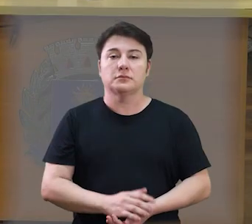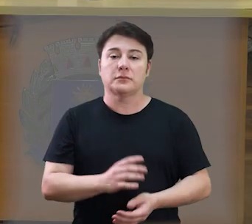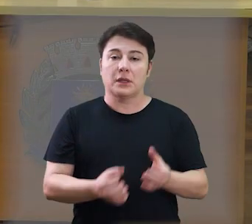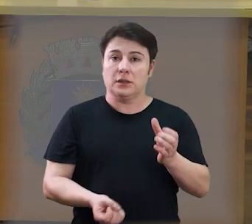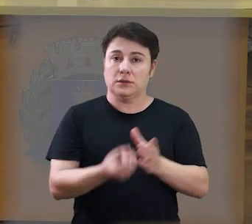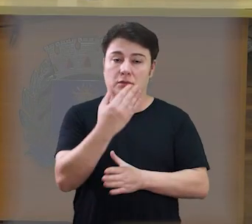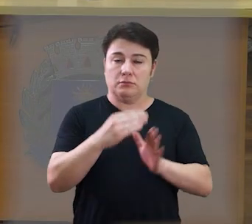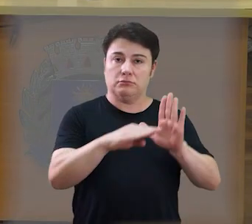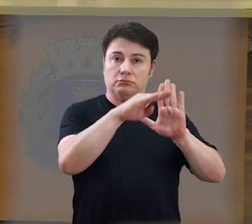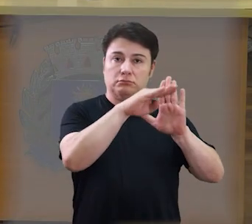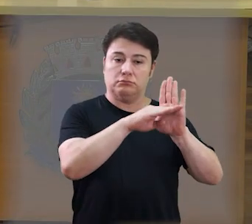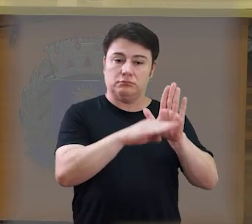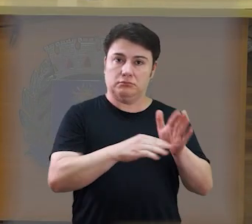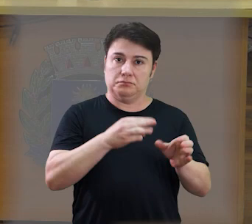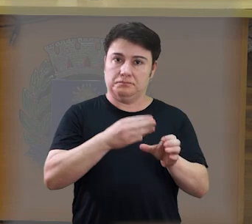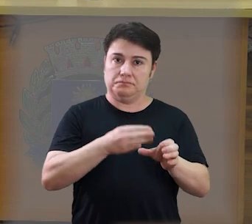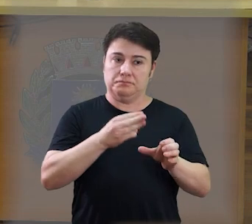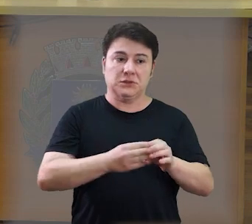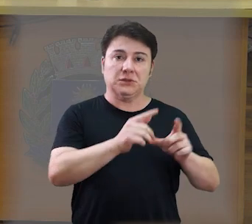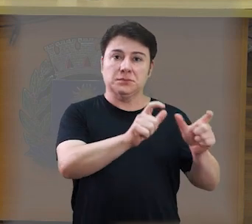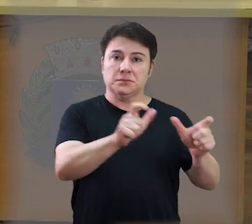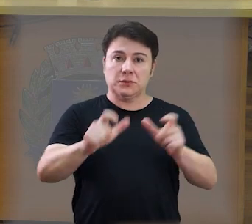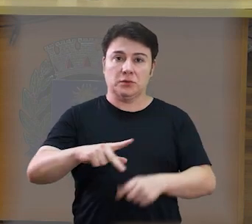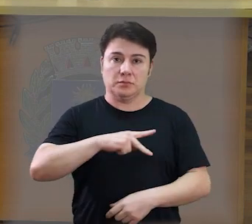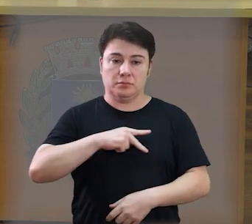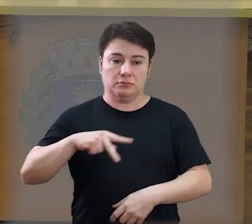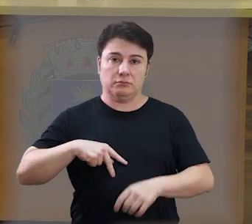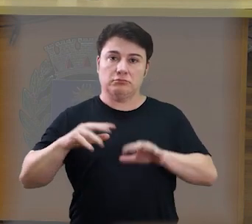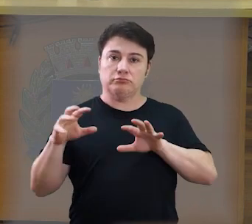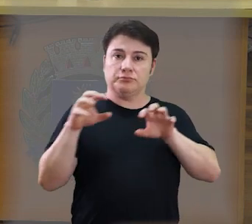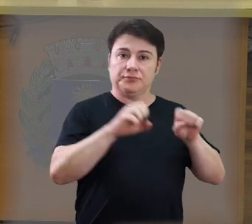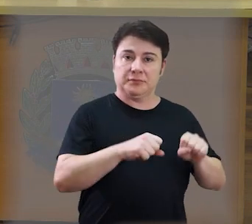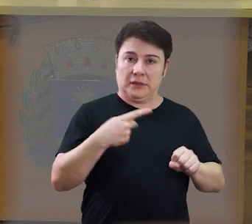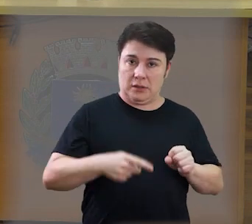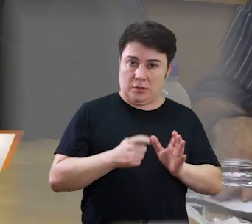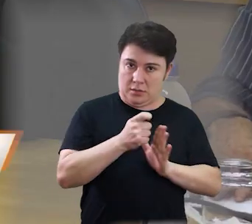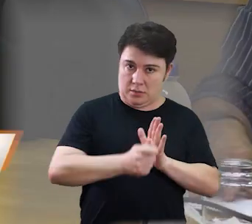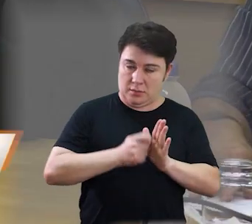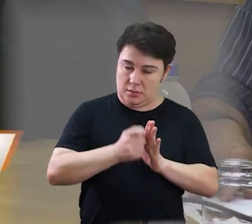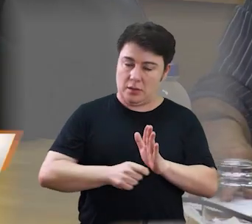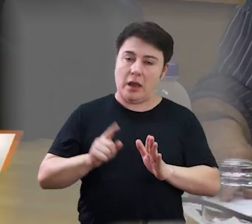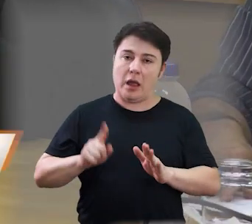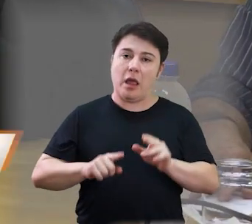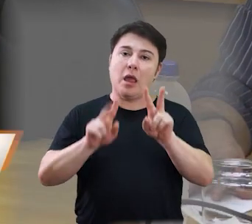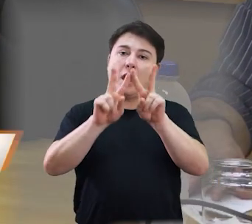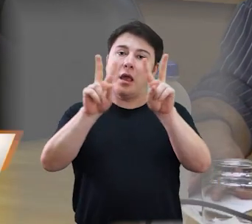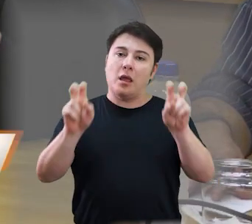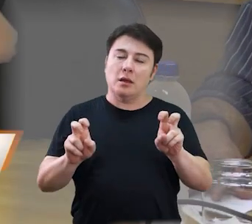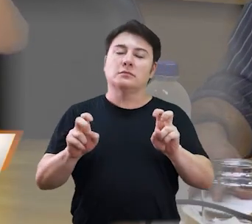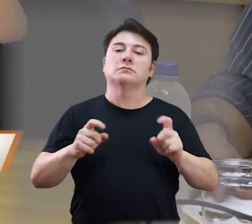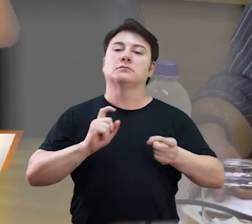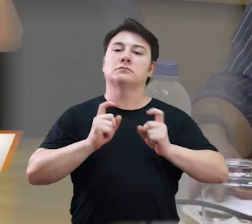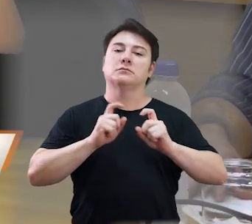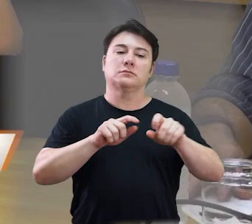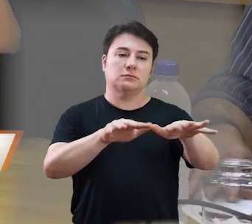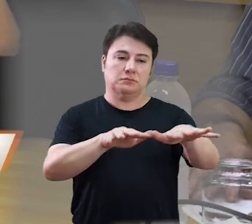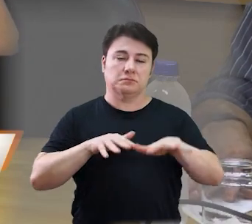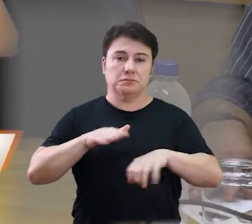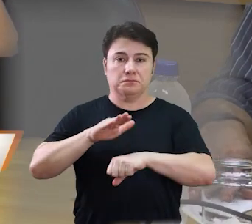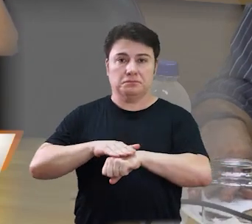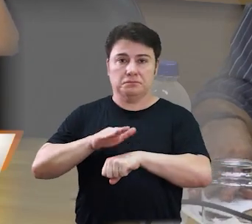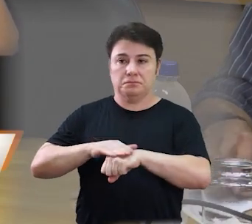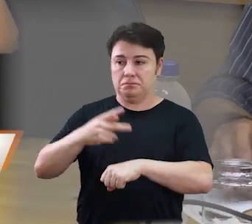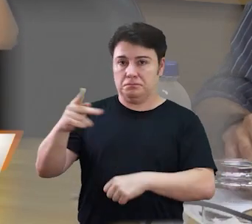A criação de um plano municipal de ocupação do espaço público em Araraquara foi tema de audiência pública de autoria